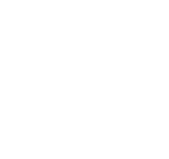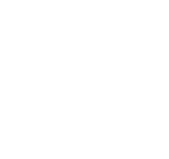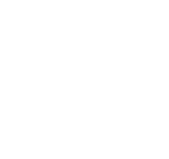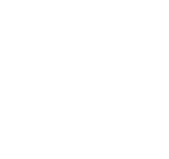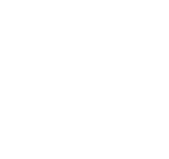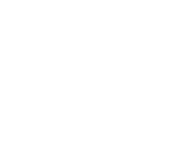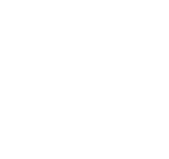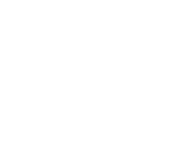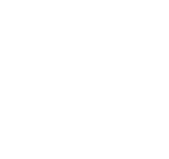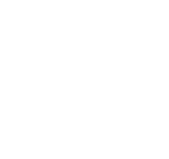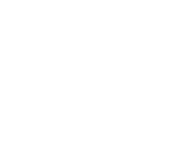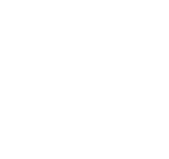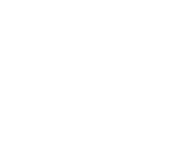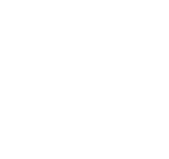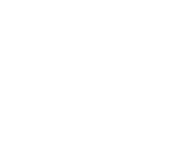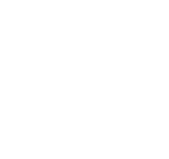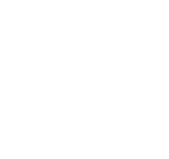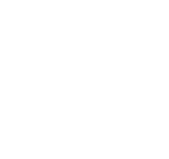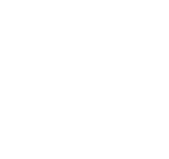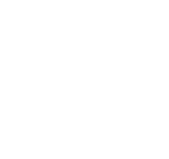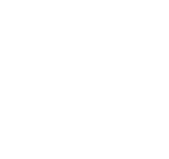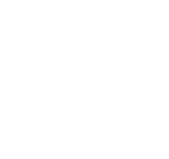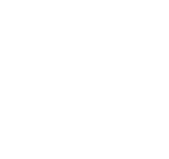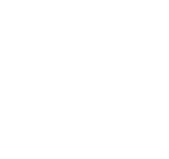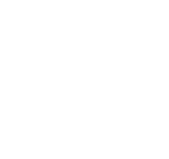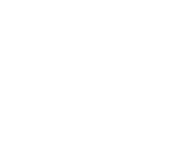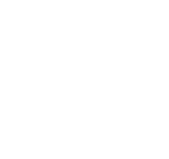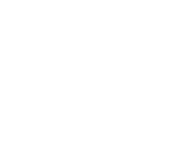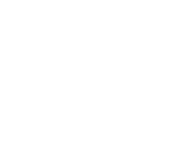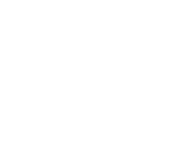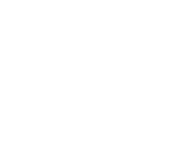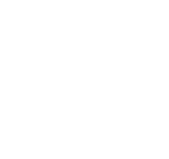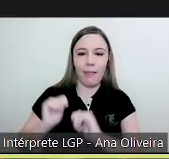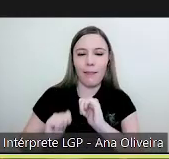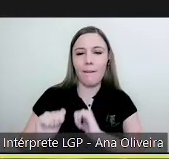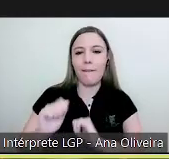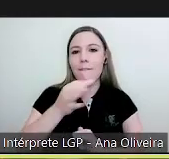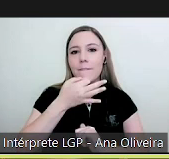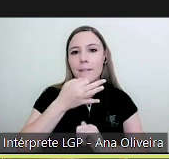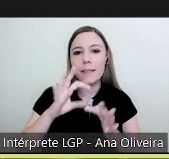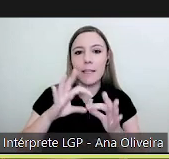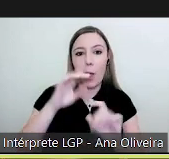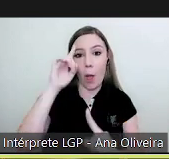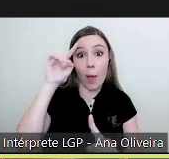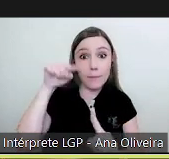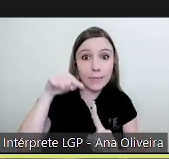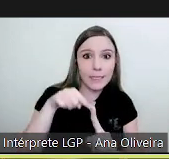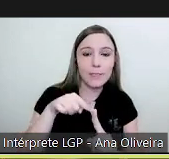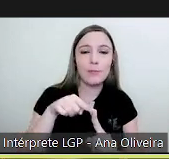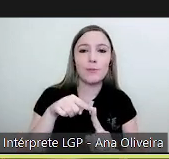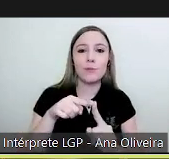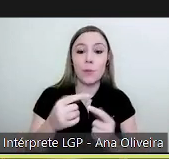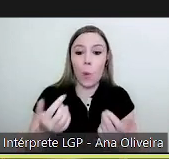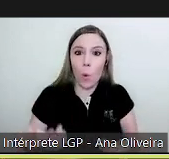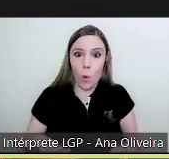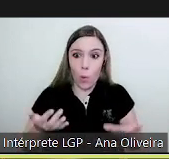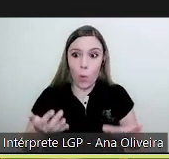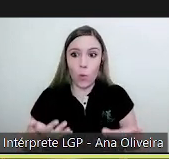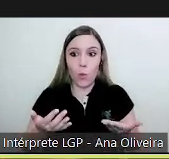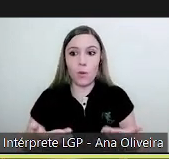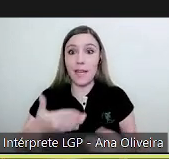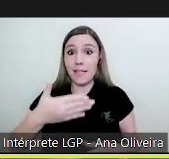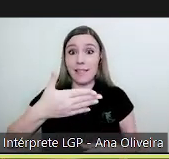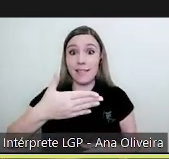voltasse, enfim, ao desenho daqueles que são os objetivos, os atuais